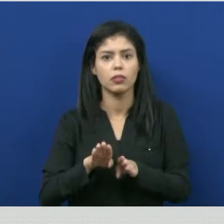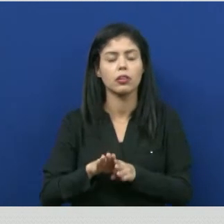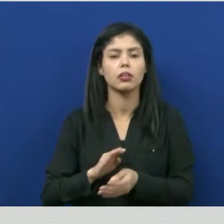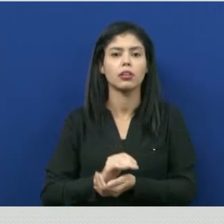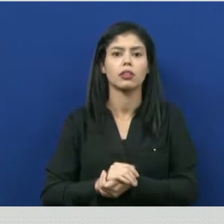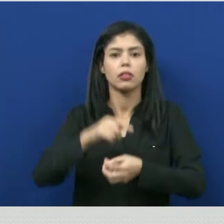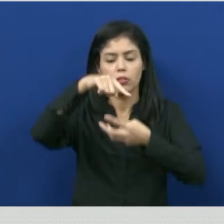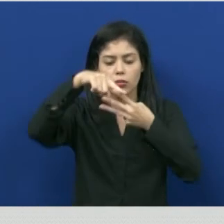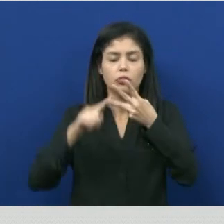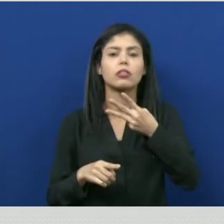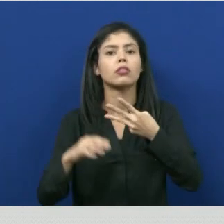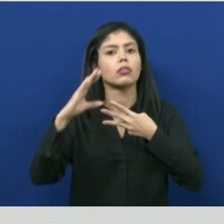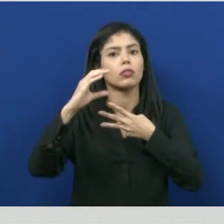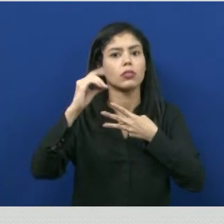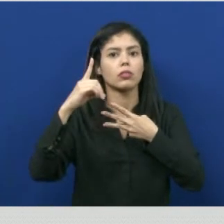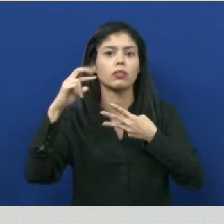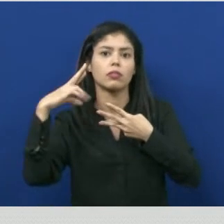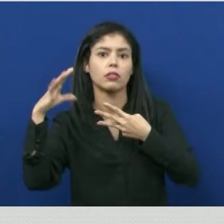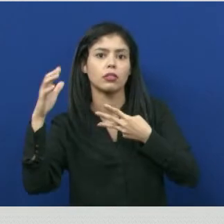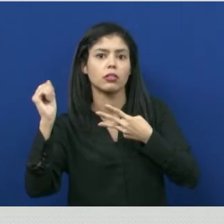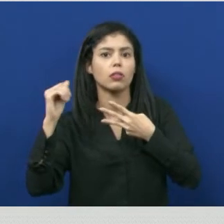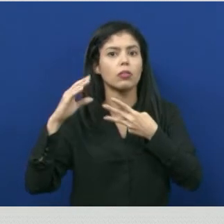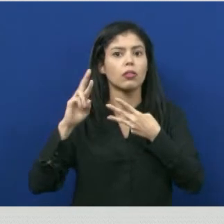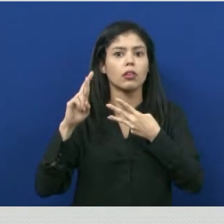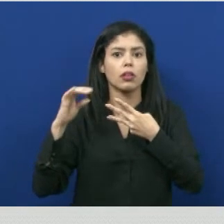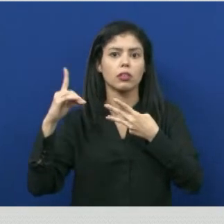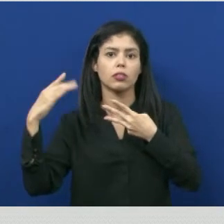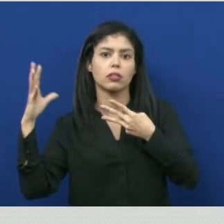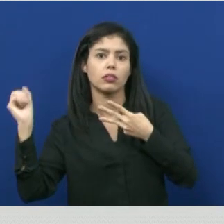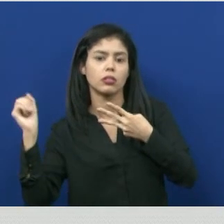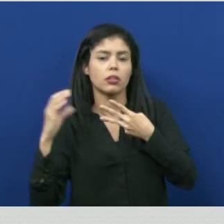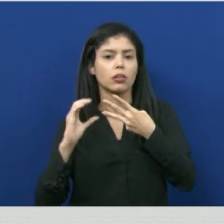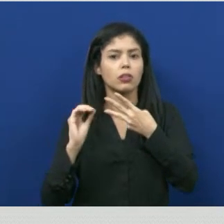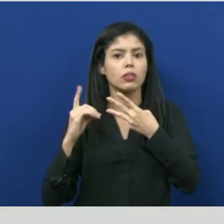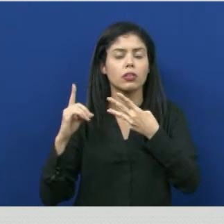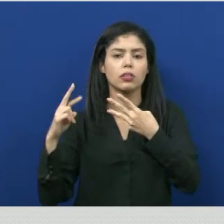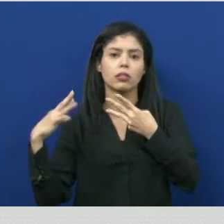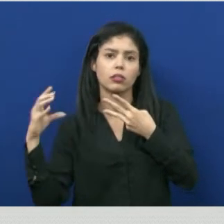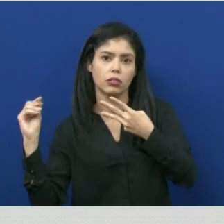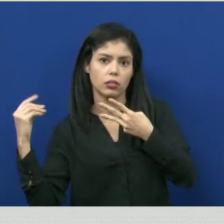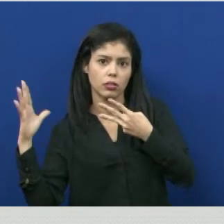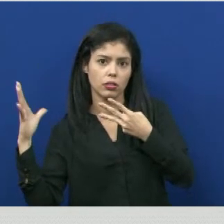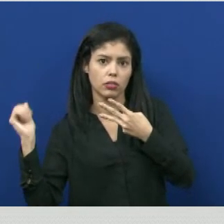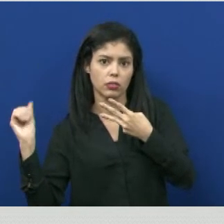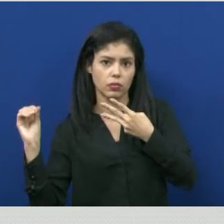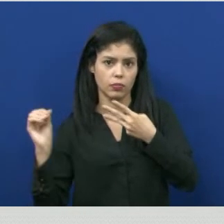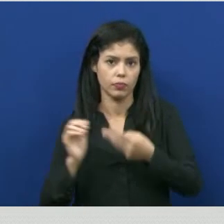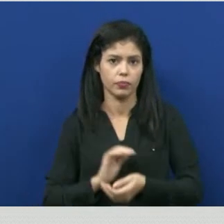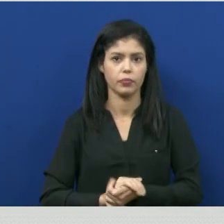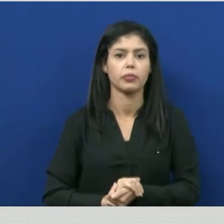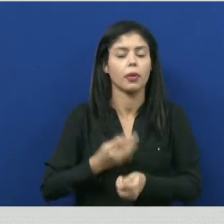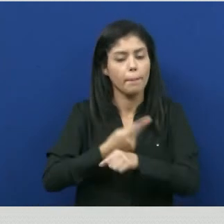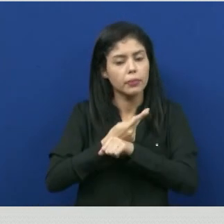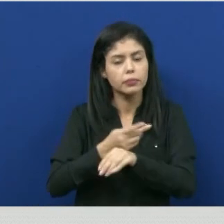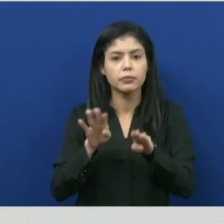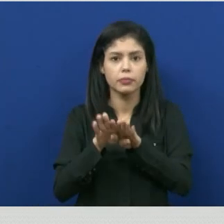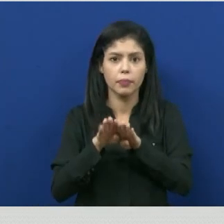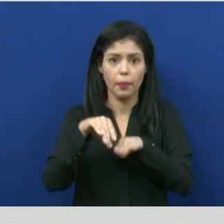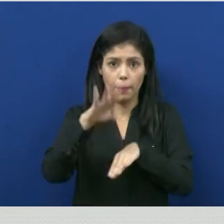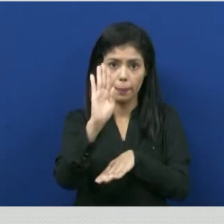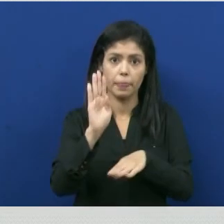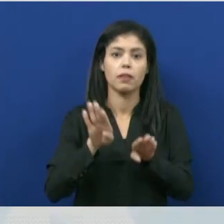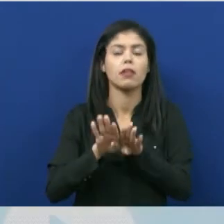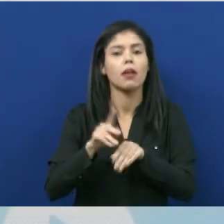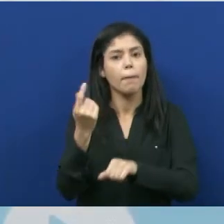convecção e radiação. E a minha outra sugestão de pesquisa é para que vocês pesquisem mais sobre